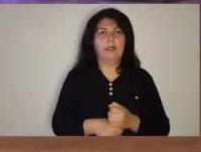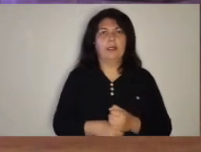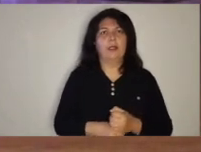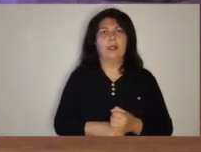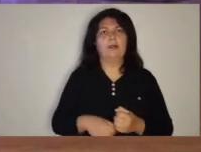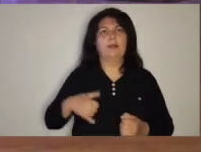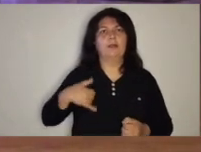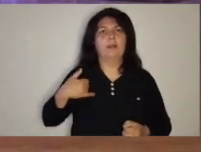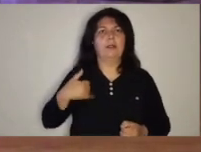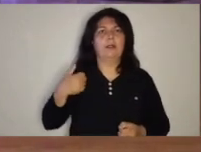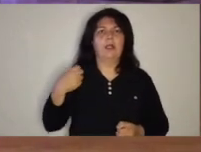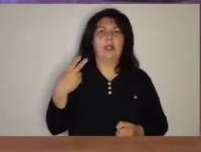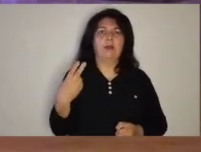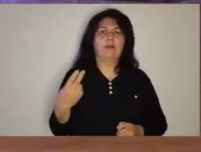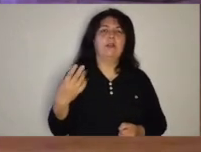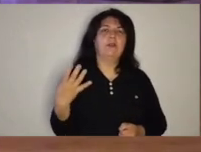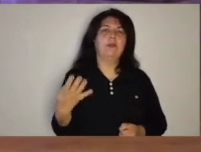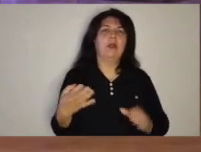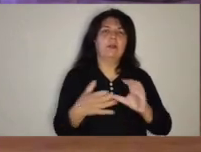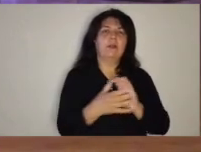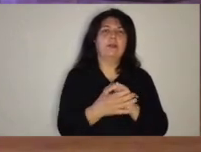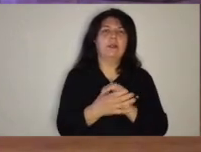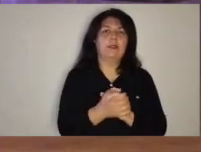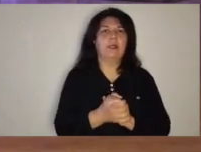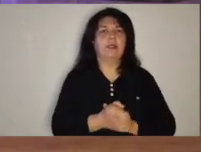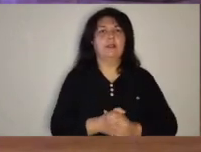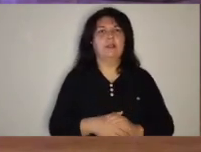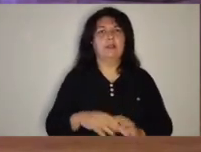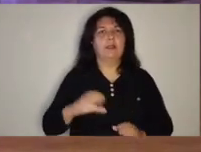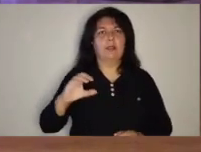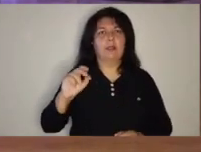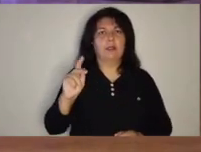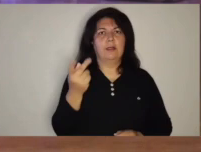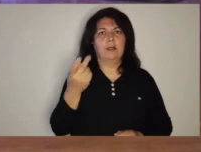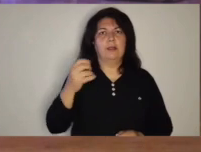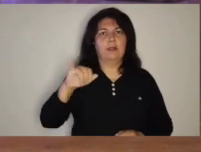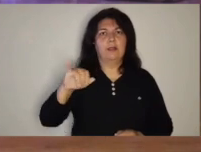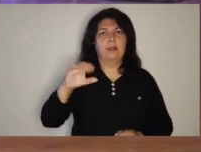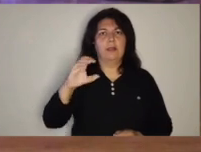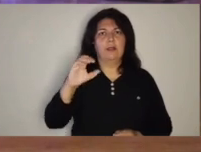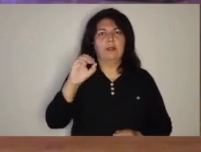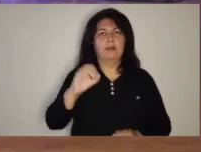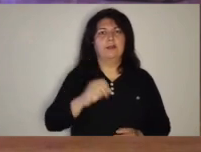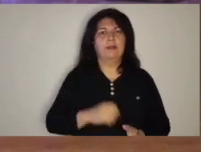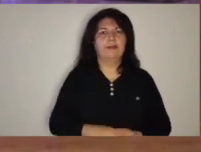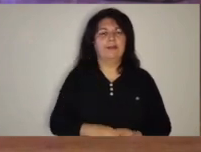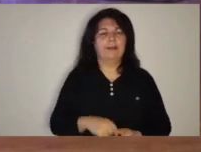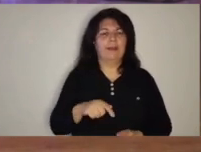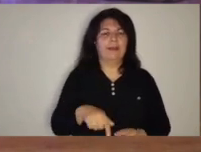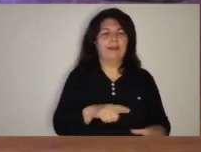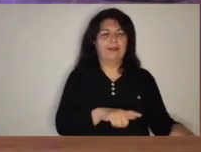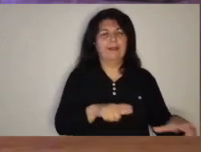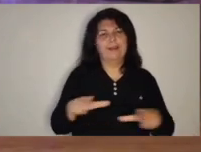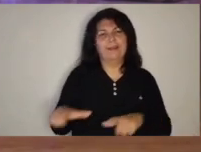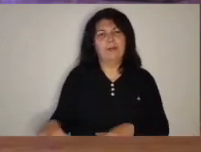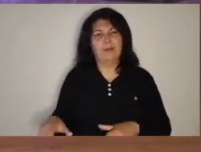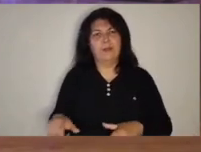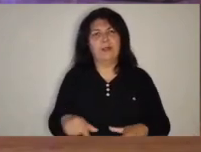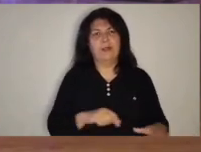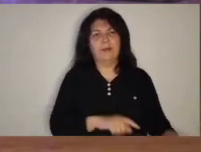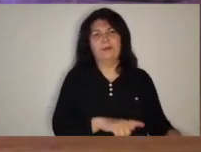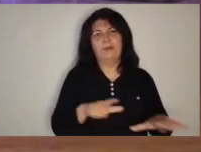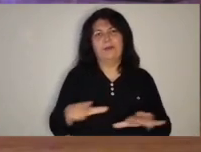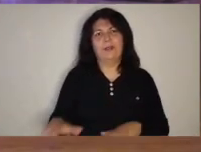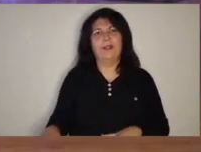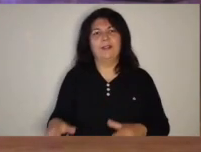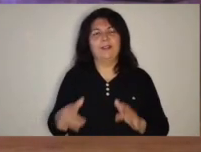se passam quantos anos? Esse ano eu vou completar 24 anos de casada com o Chico. E será?